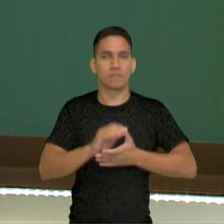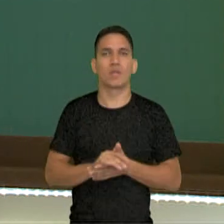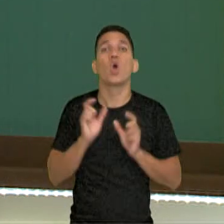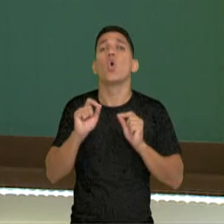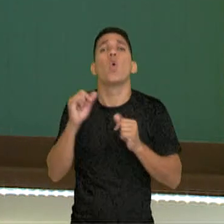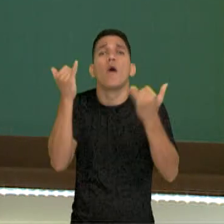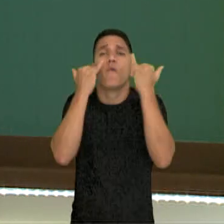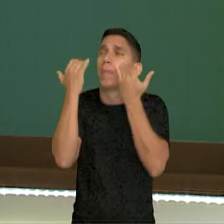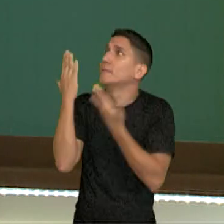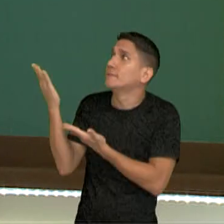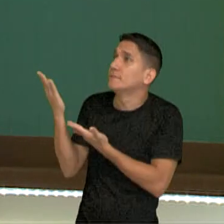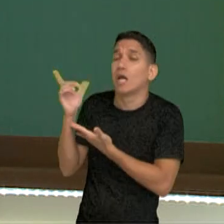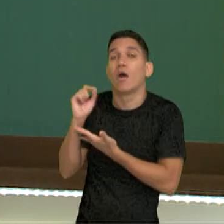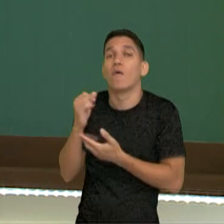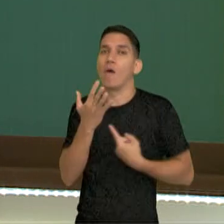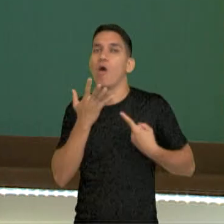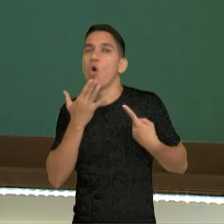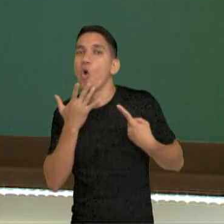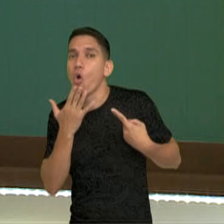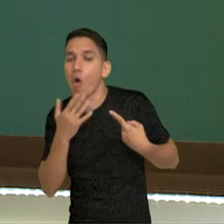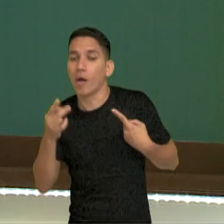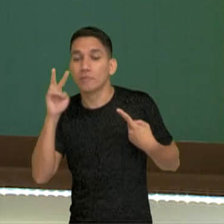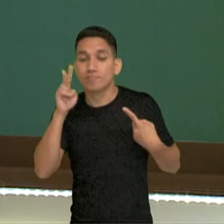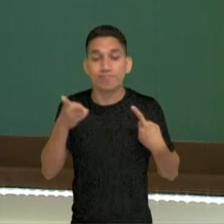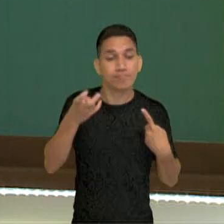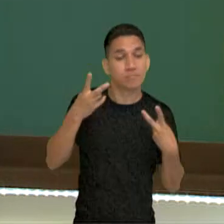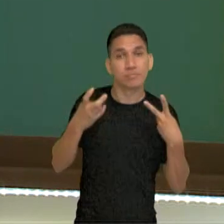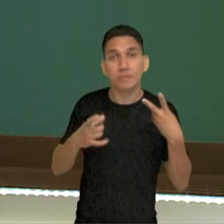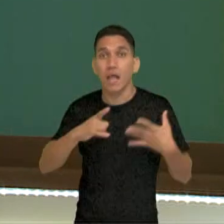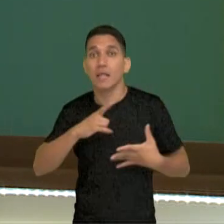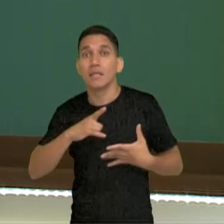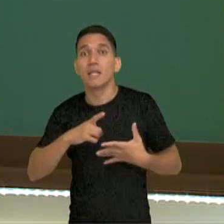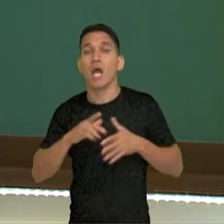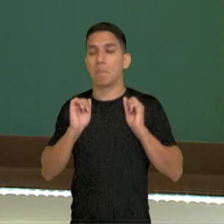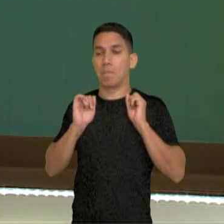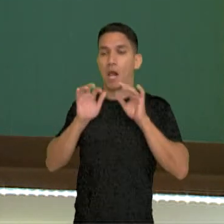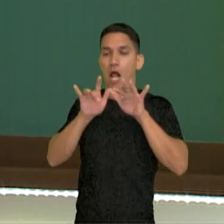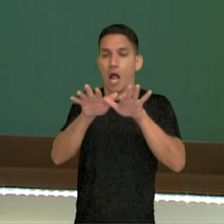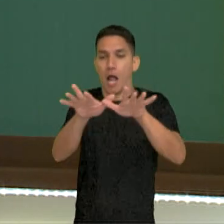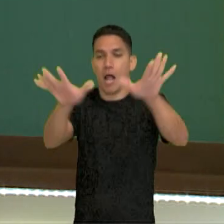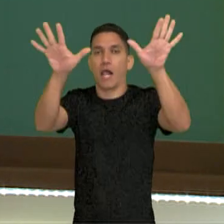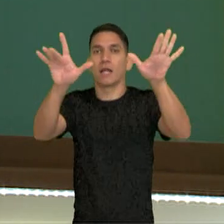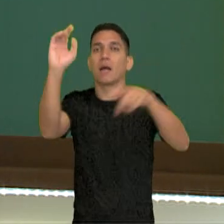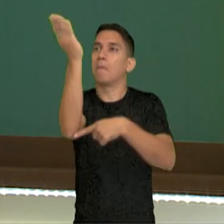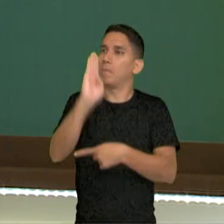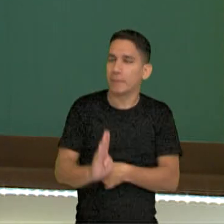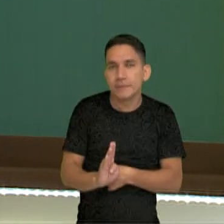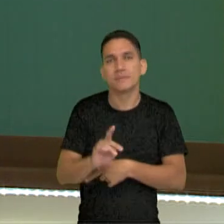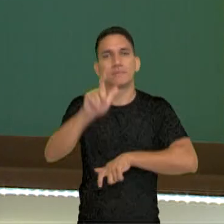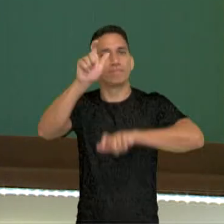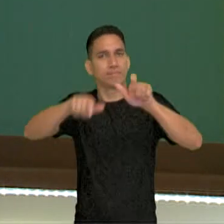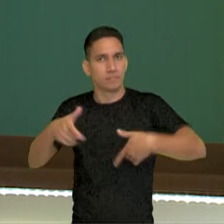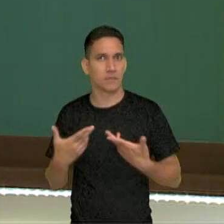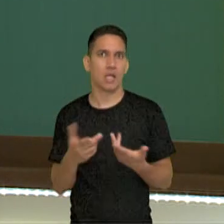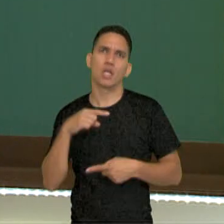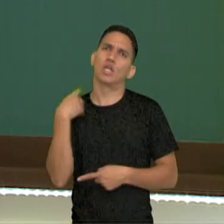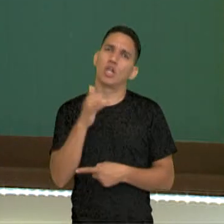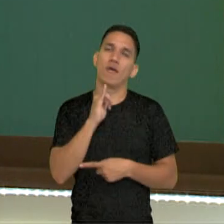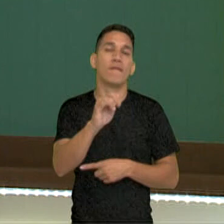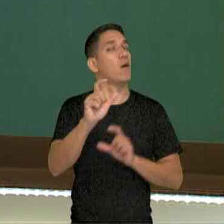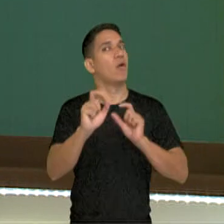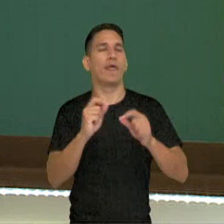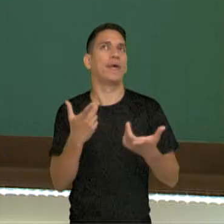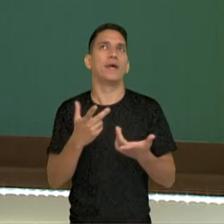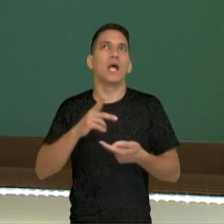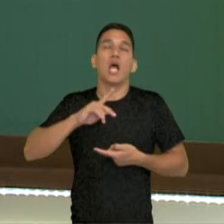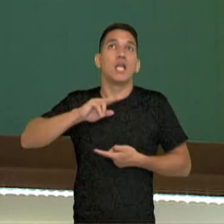aqui? Utilizando as cores, eu vou ter a distribuição da população no território. E a gente diz que o Brasil não